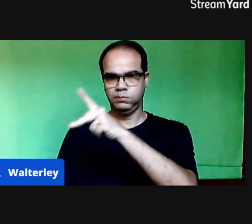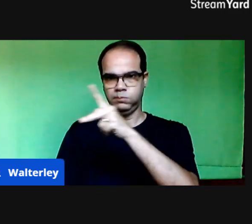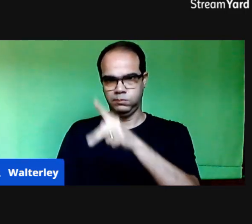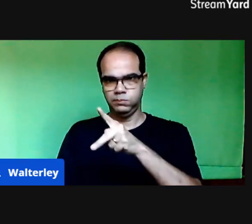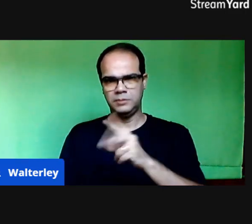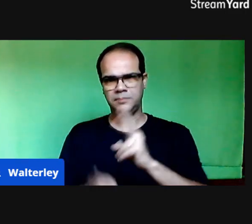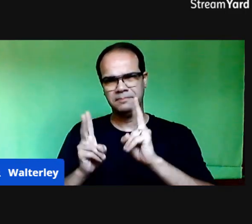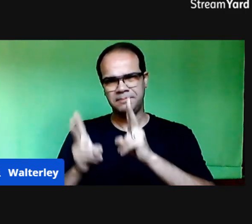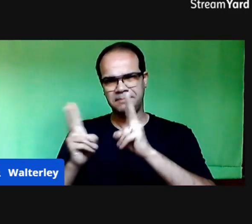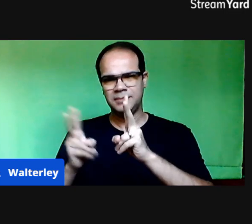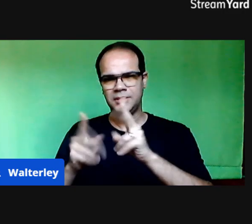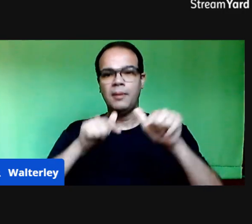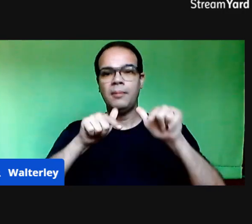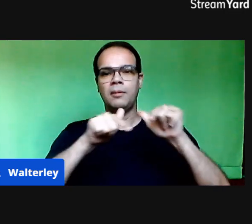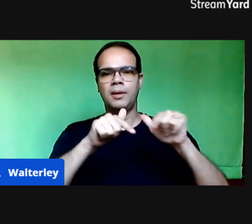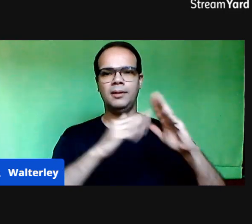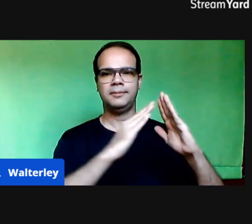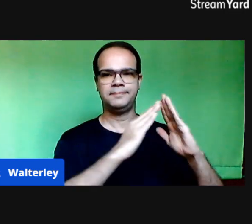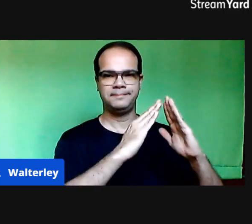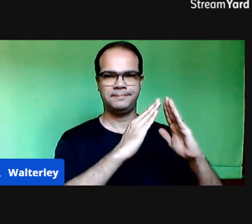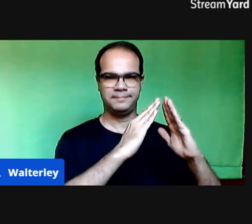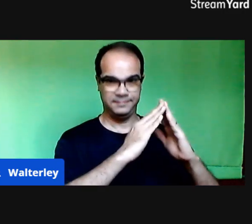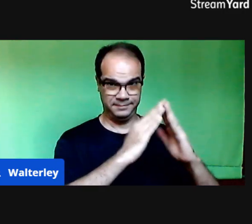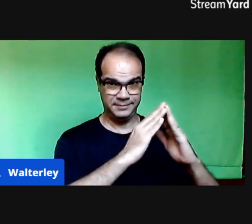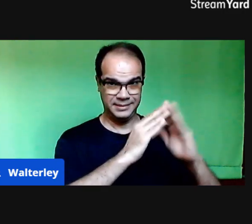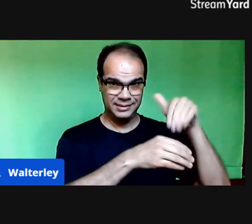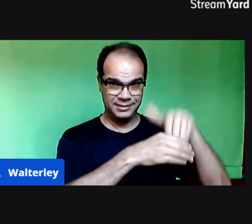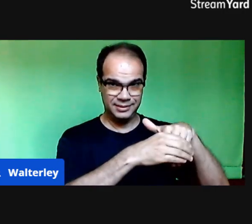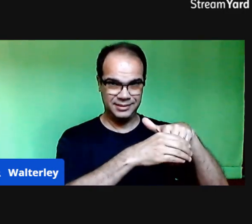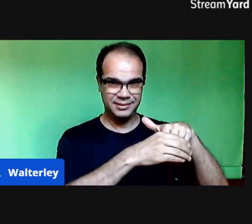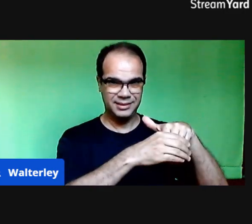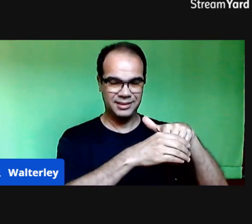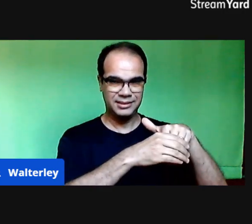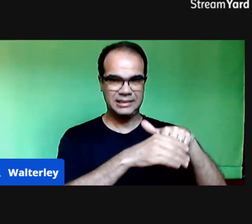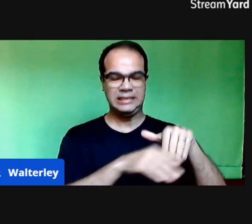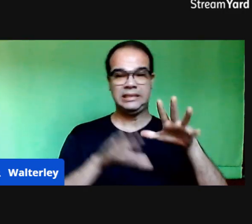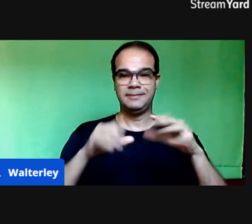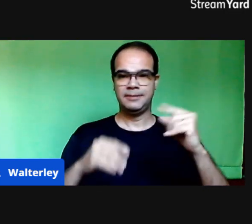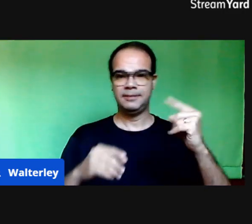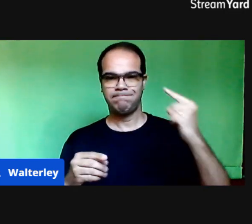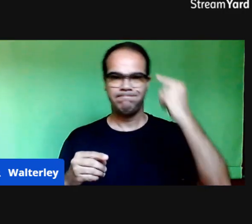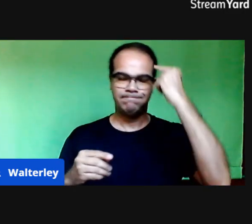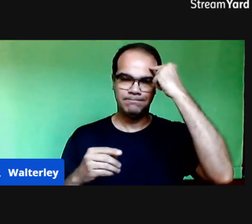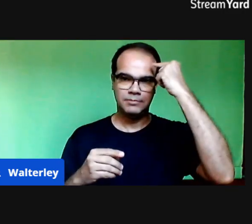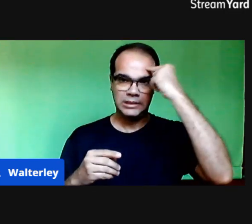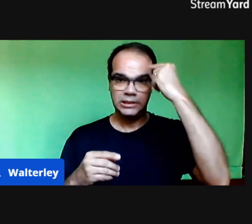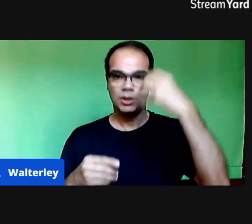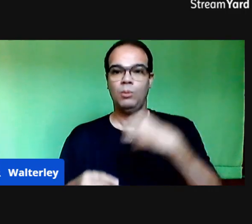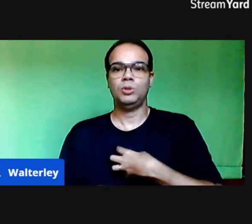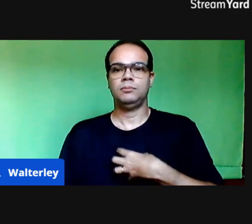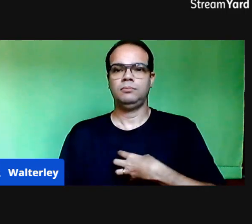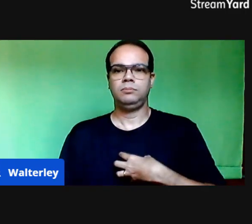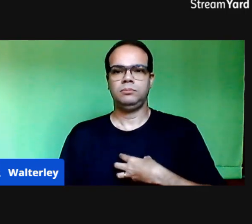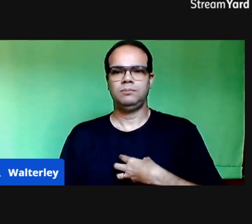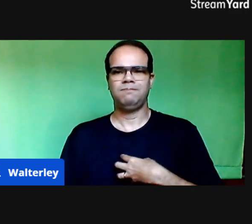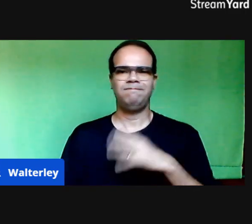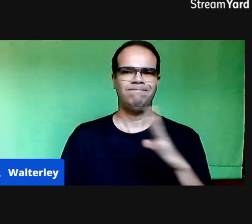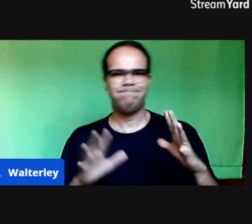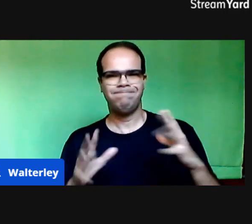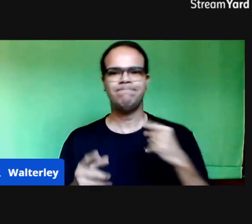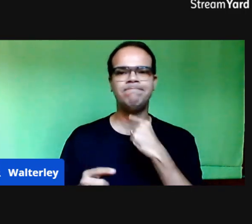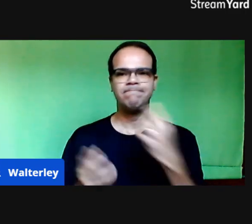constantemente em casa e, por causa disso, não estão desenvolvendo a sua inteligência emocional. O tema de hoje é